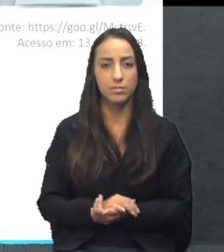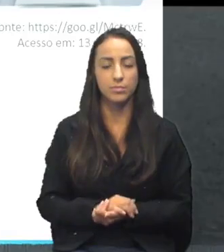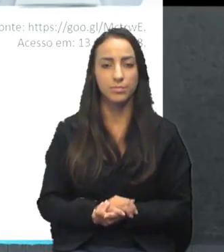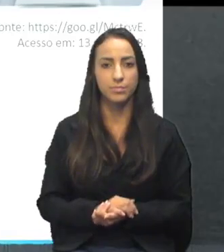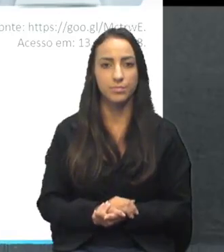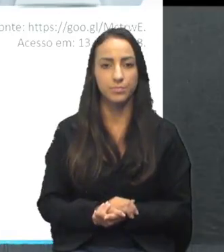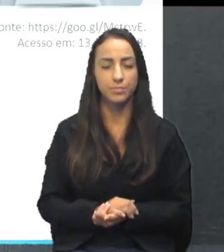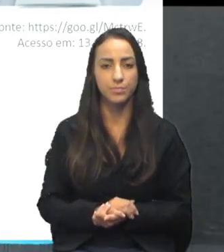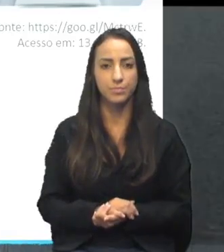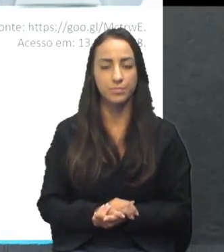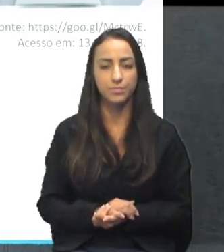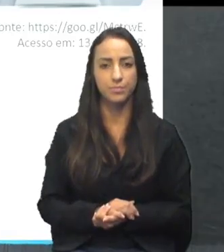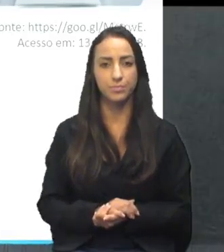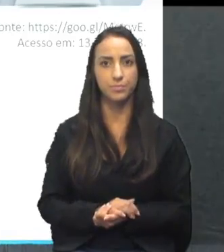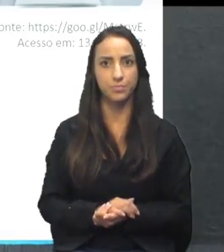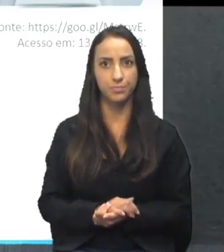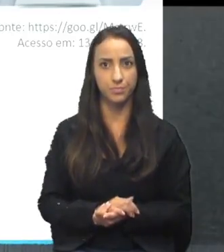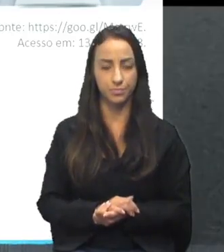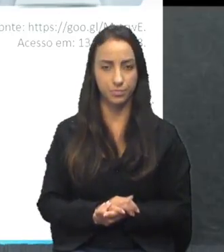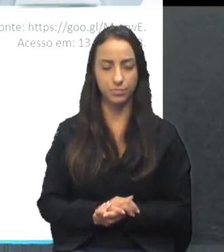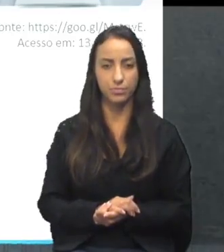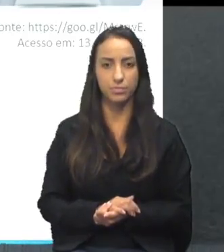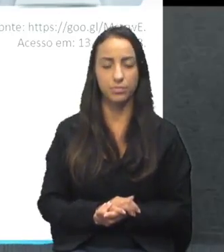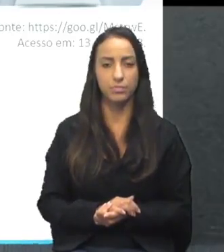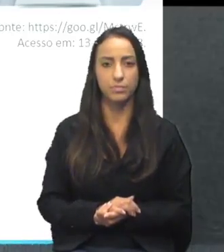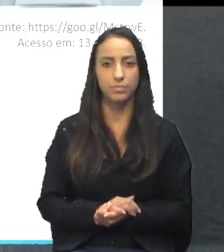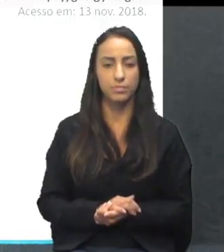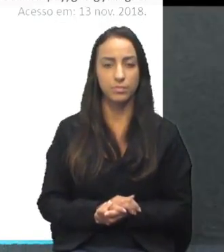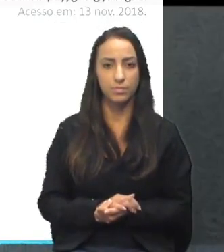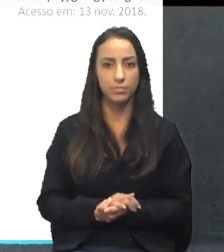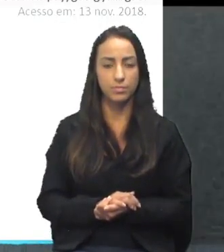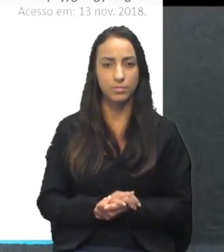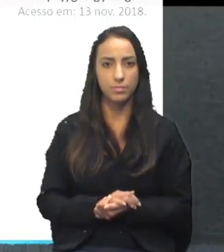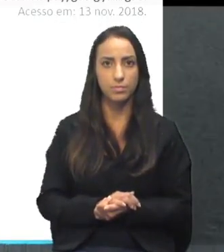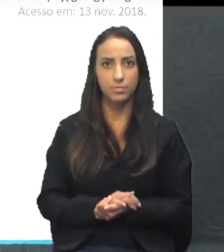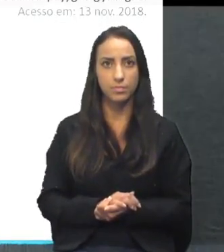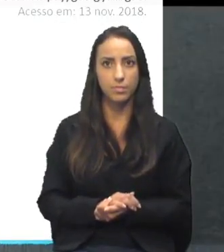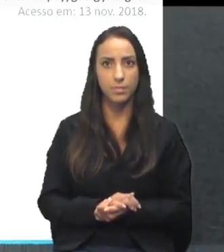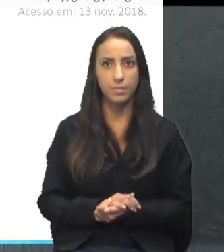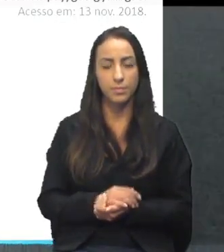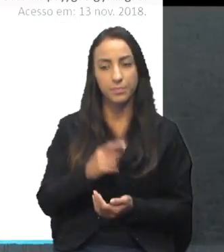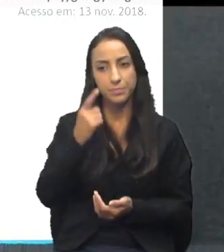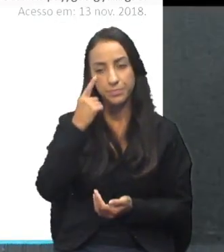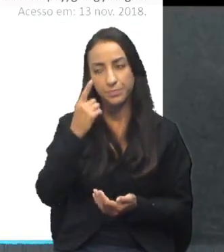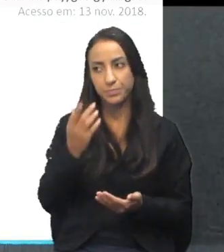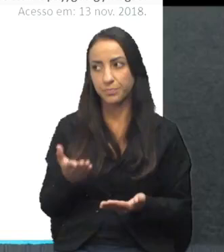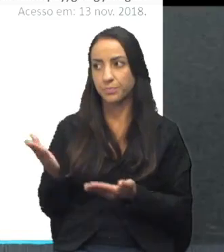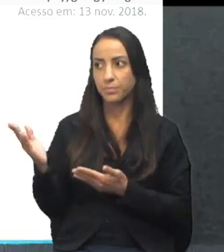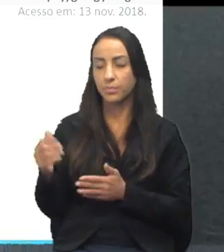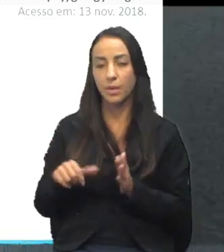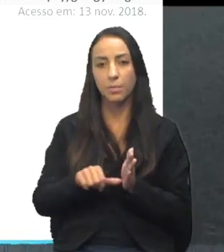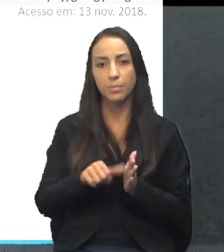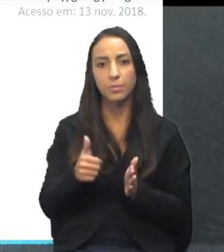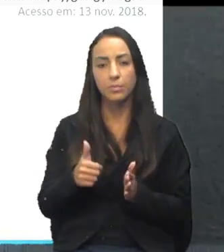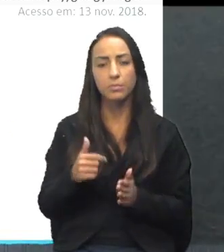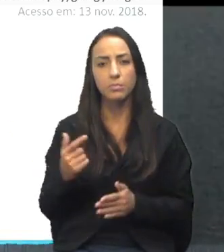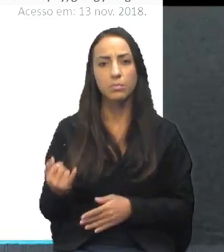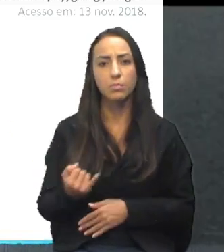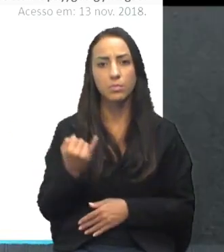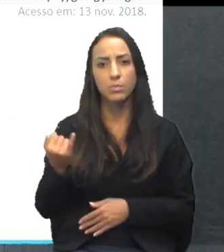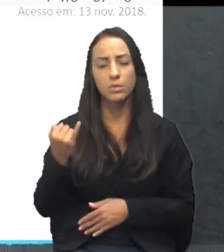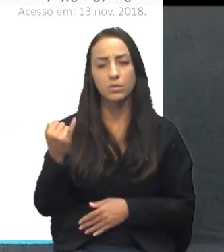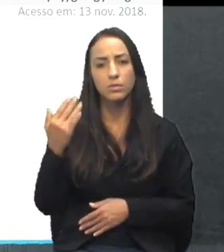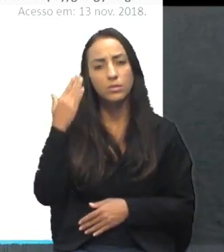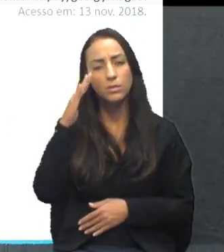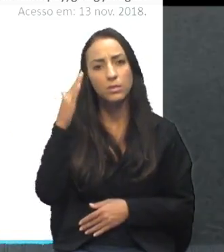gente consiga desenvolver cada uma dessas bandagens. Então, primeiro é importante